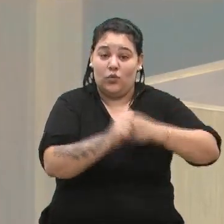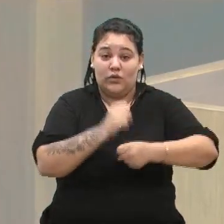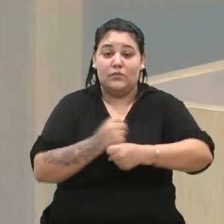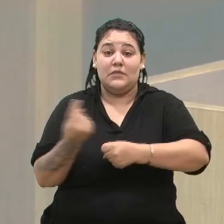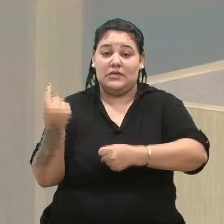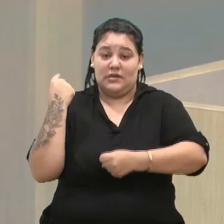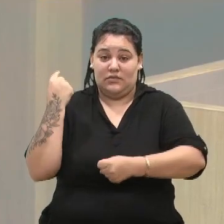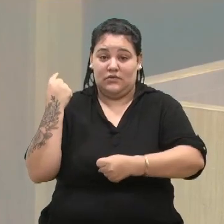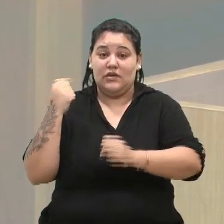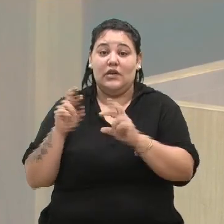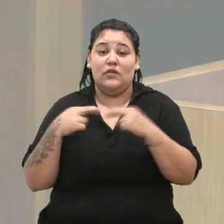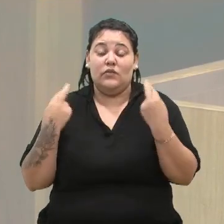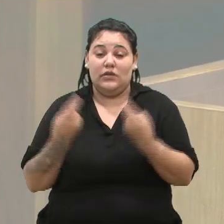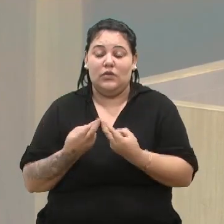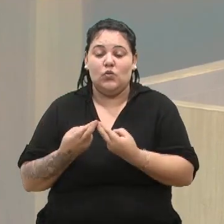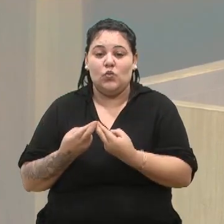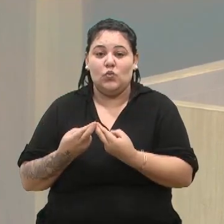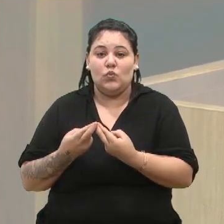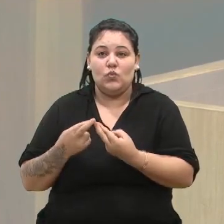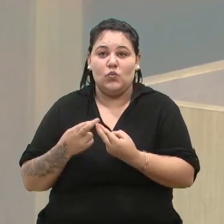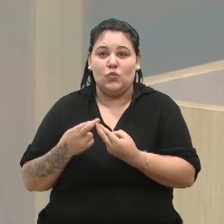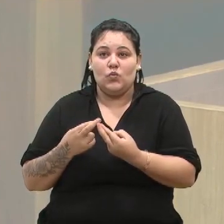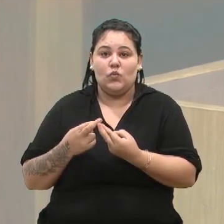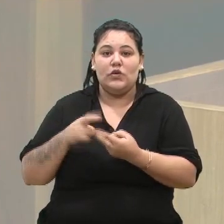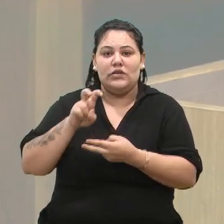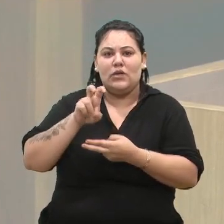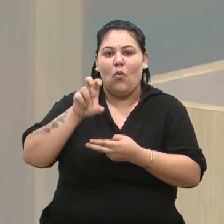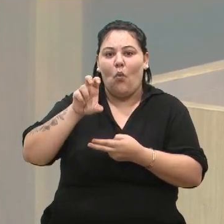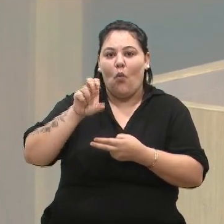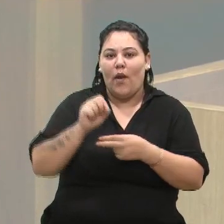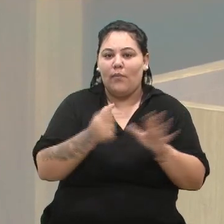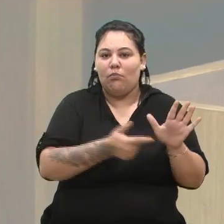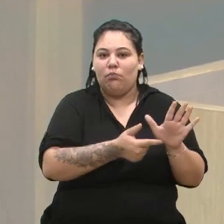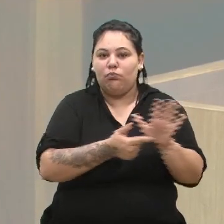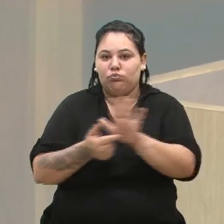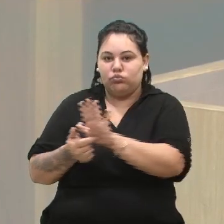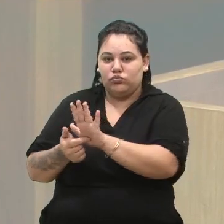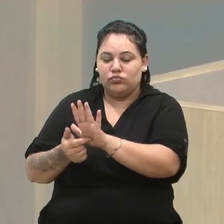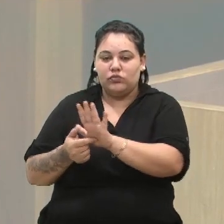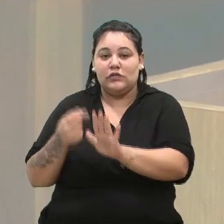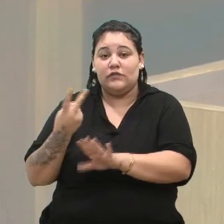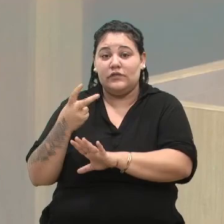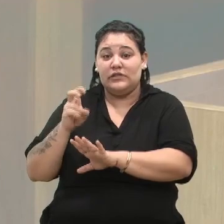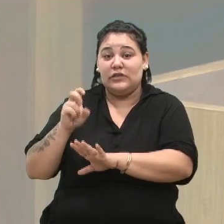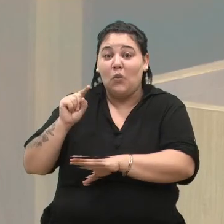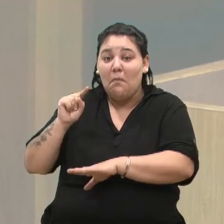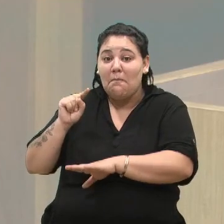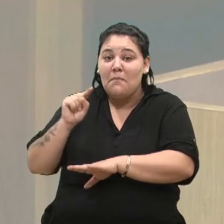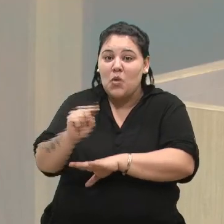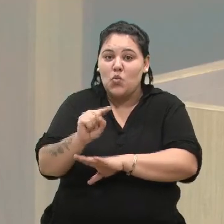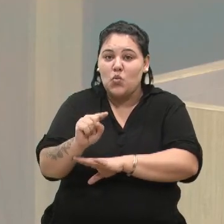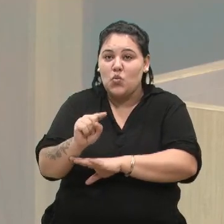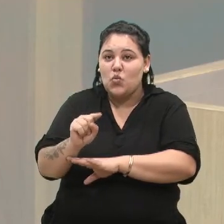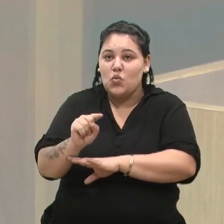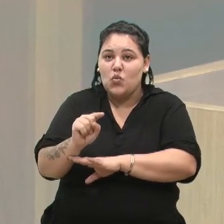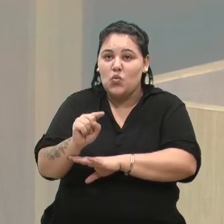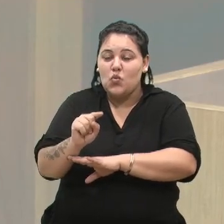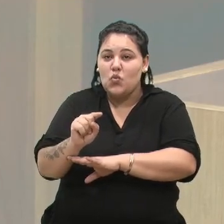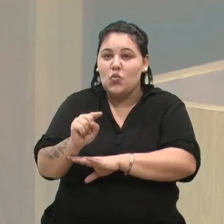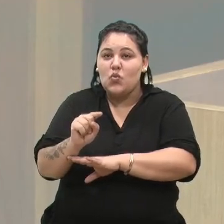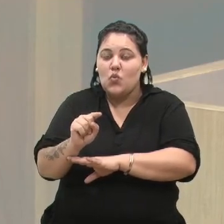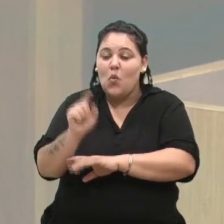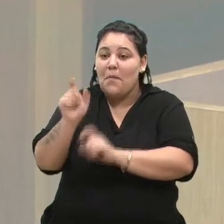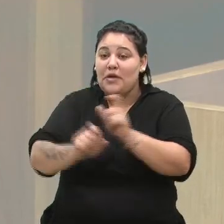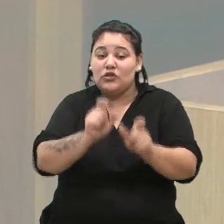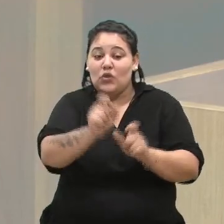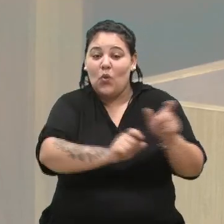onde reuniu mais de 50 expositores e 25 mil, o público foi contado com